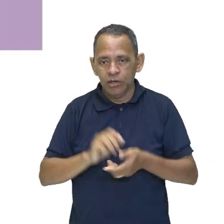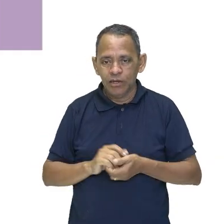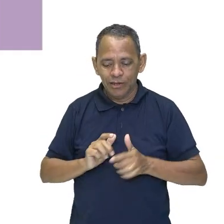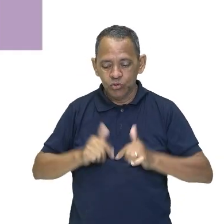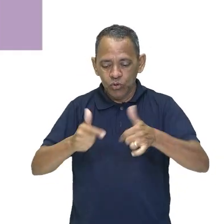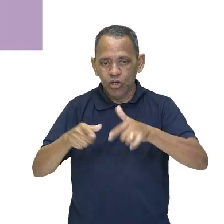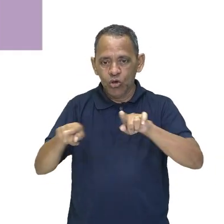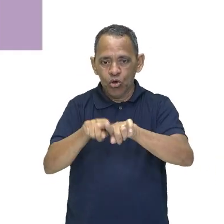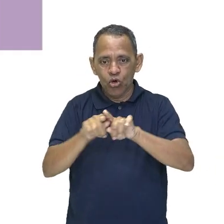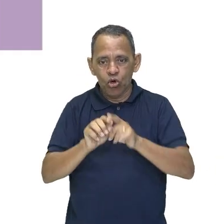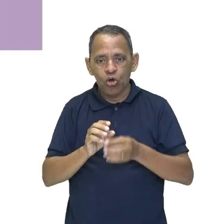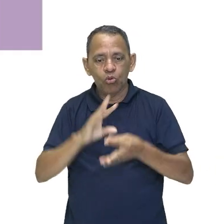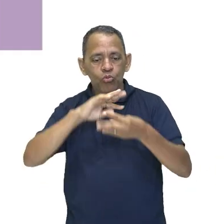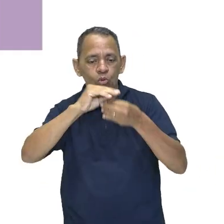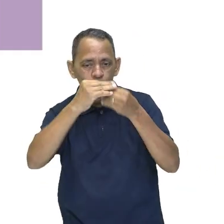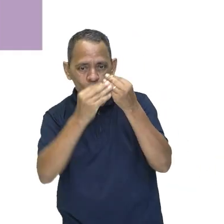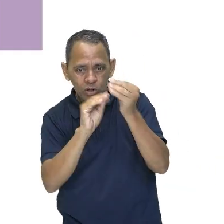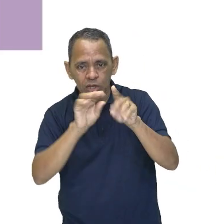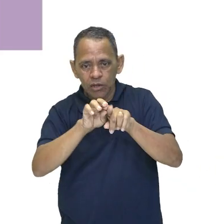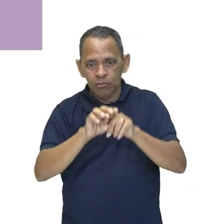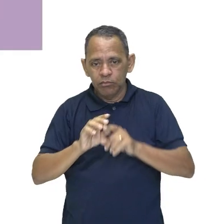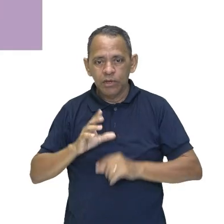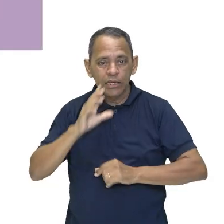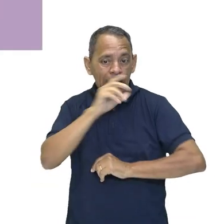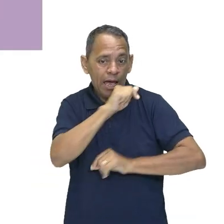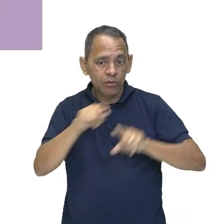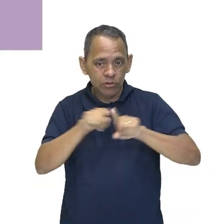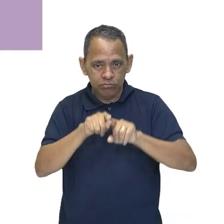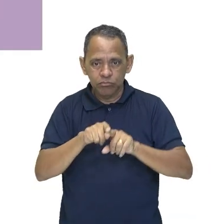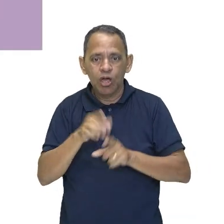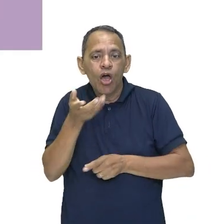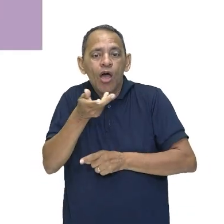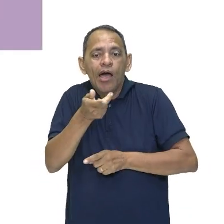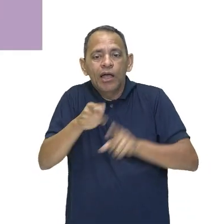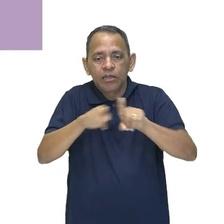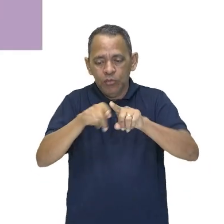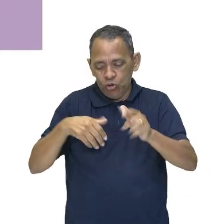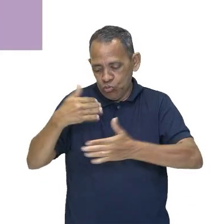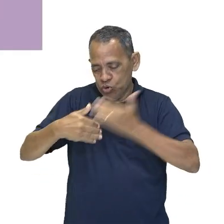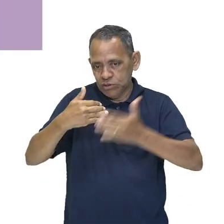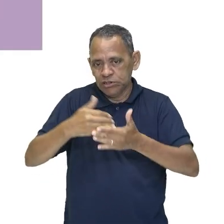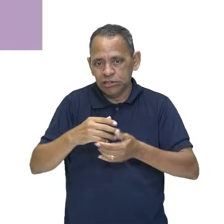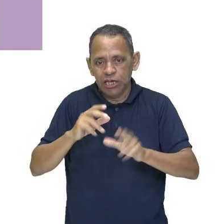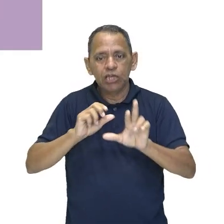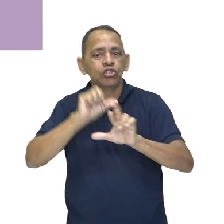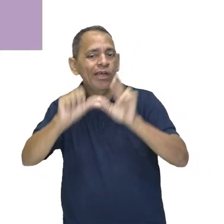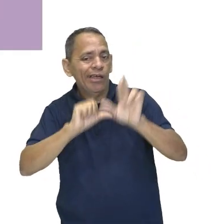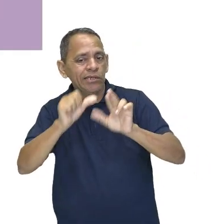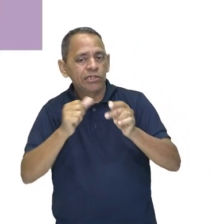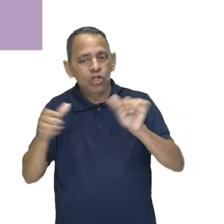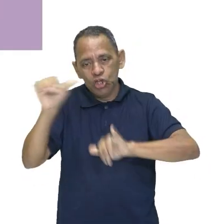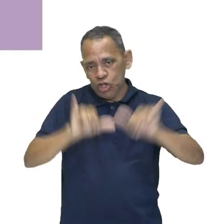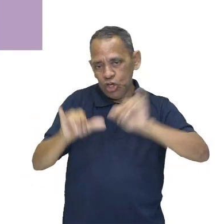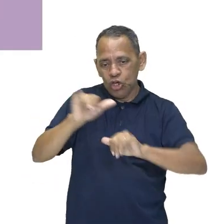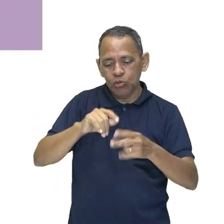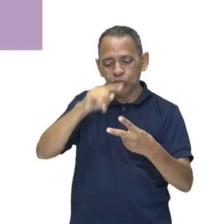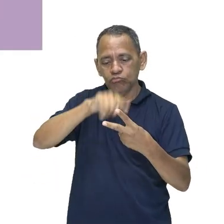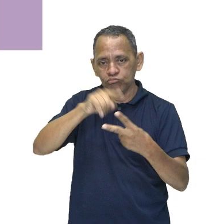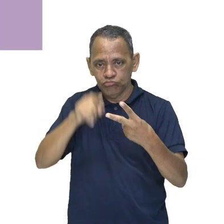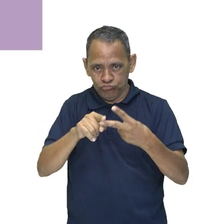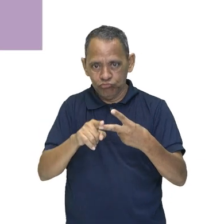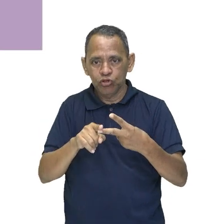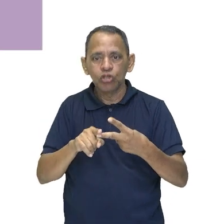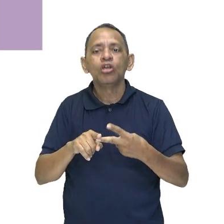maltose, acelerando o processo de reação química, que converte a maltose em duas moléculas de